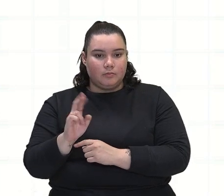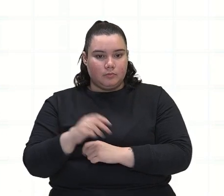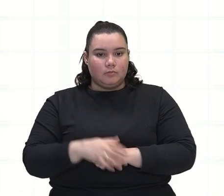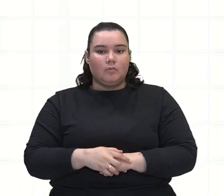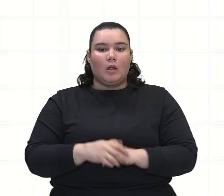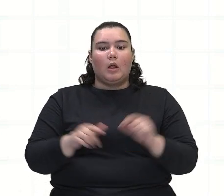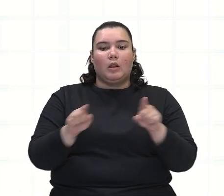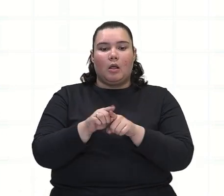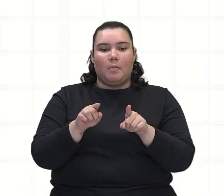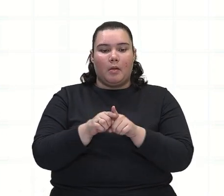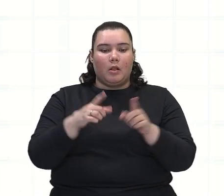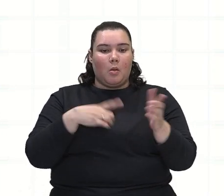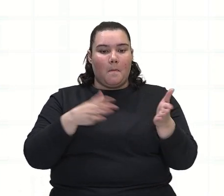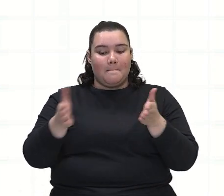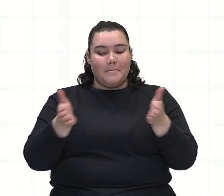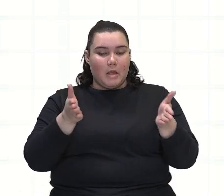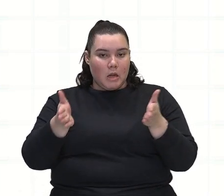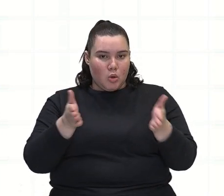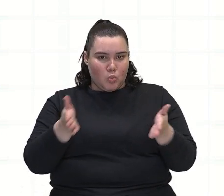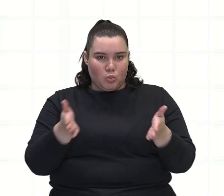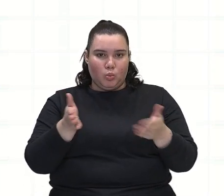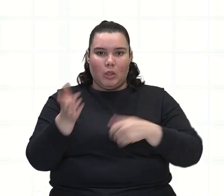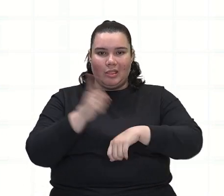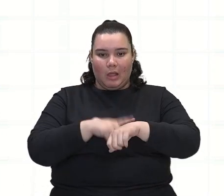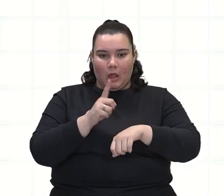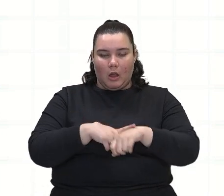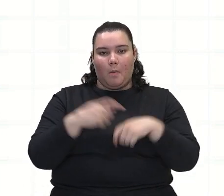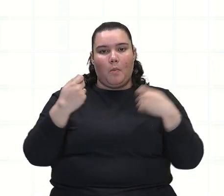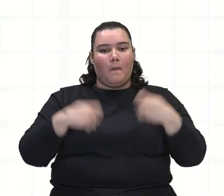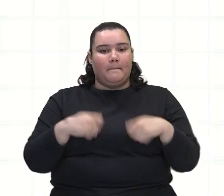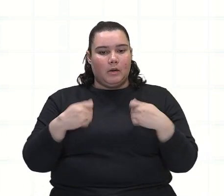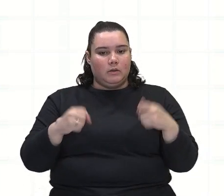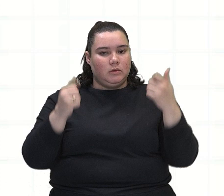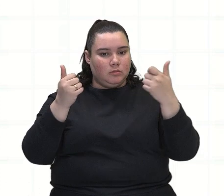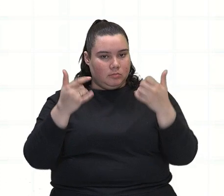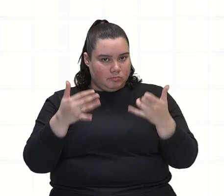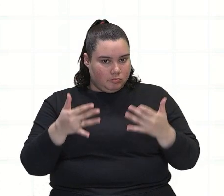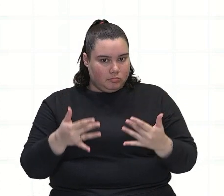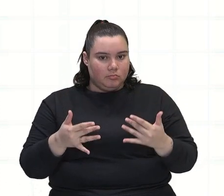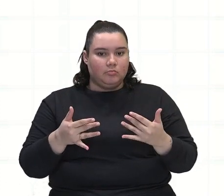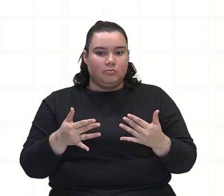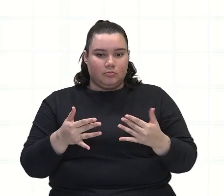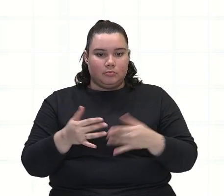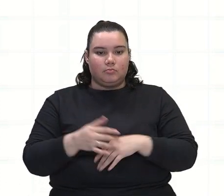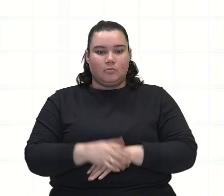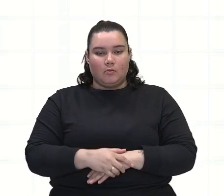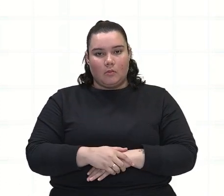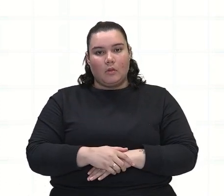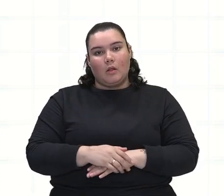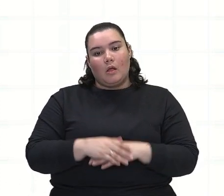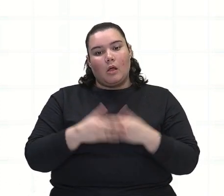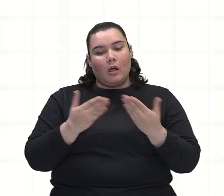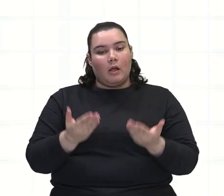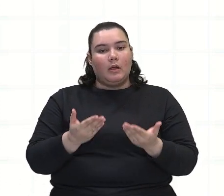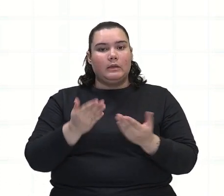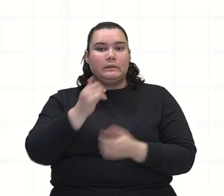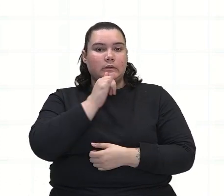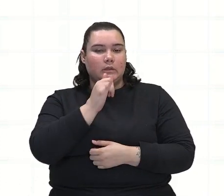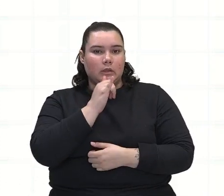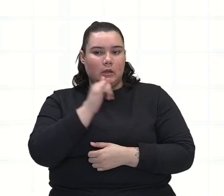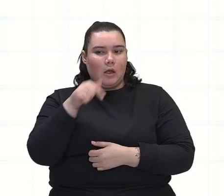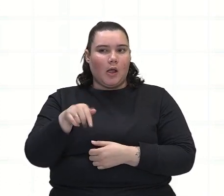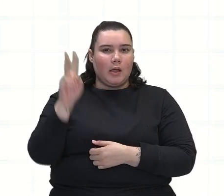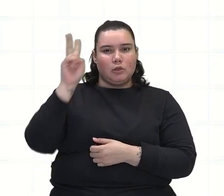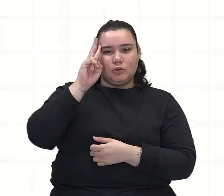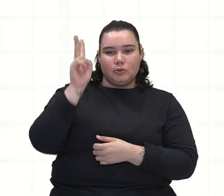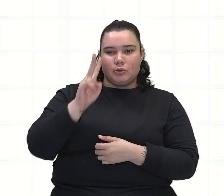tempo, certo? Tem que situar o relato, o acontecimento no tempo. E também, e essa